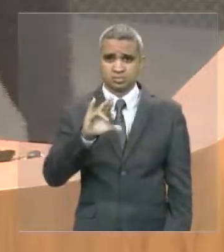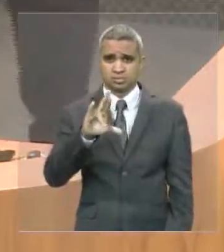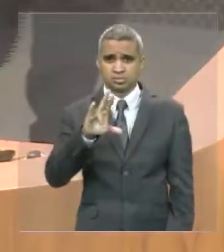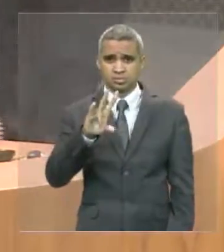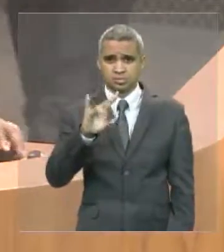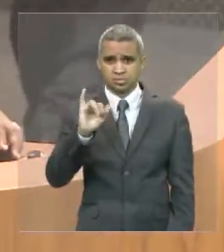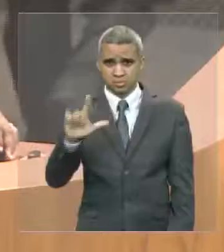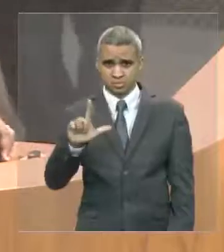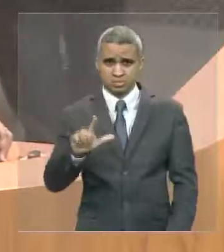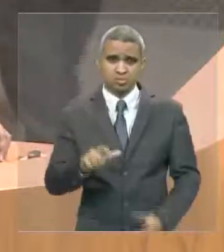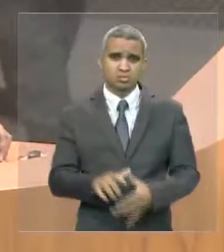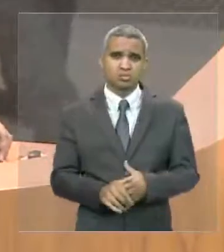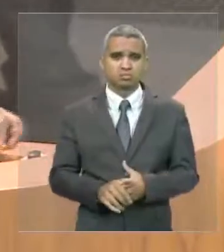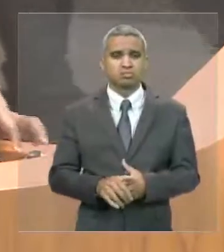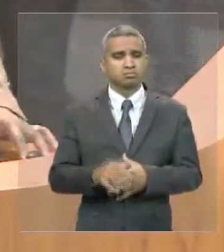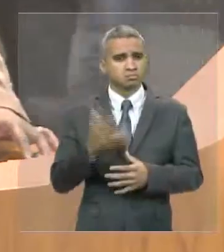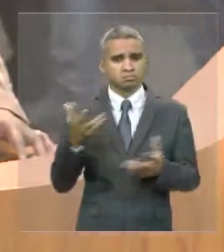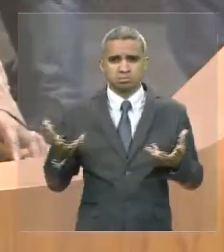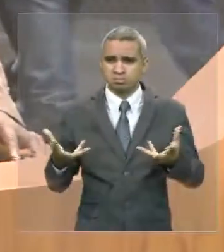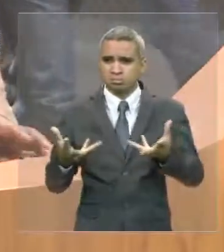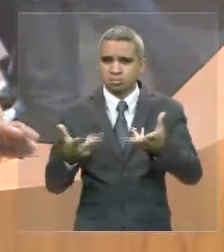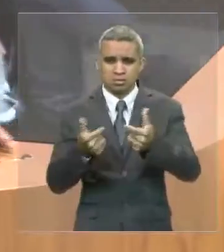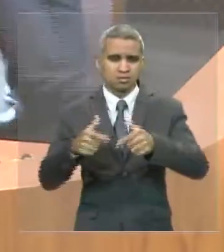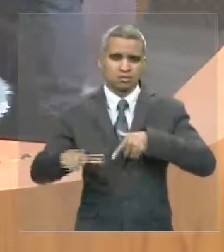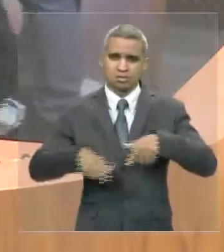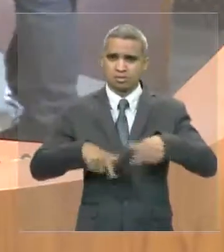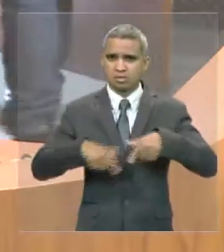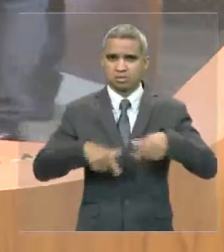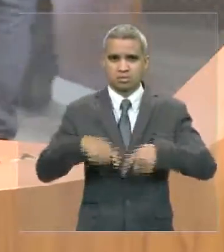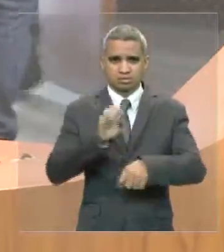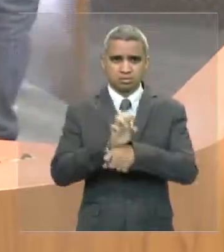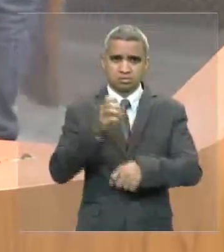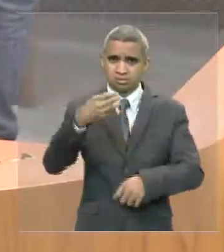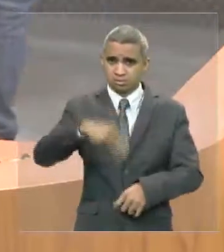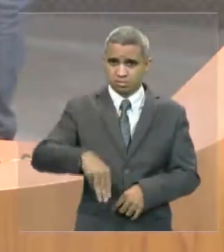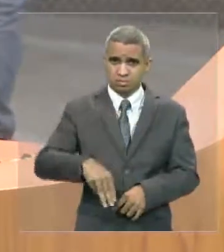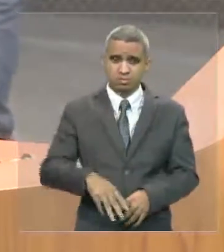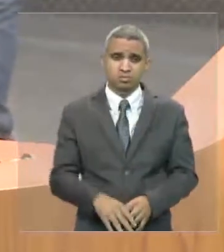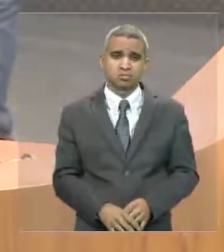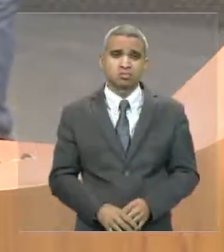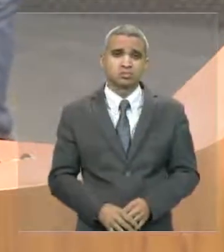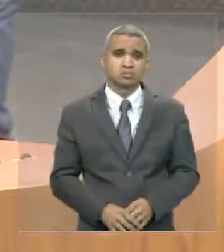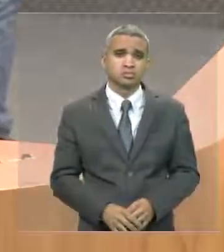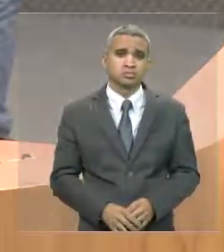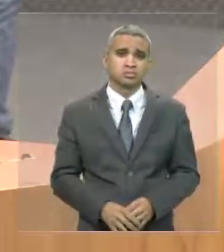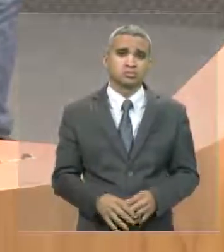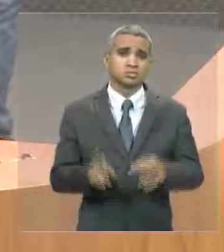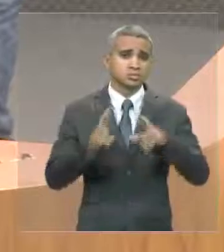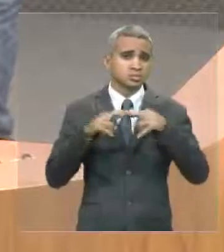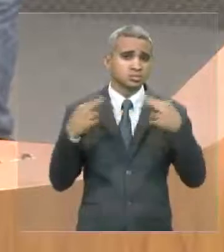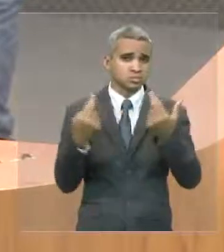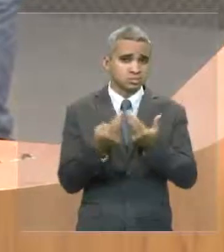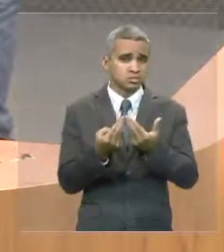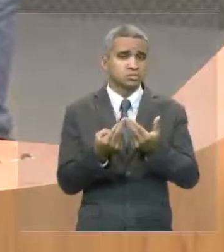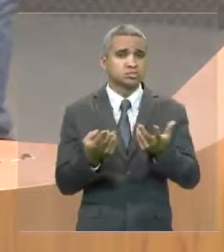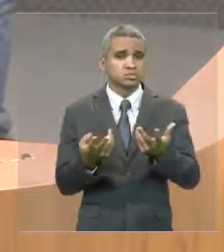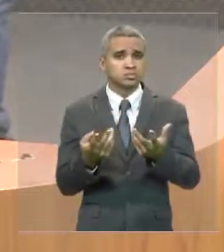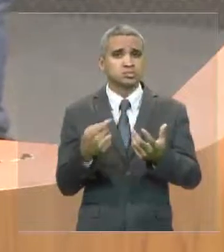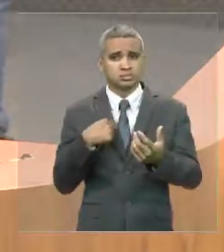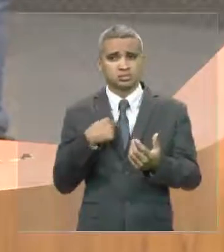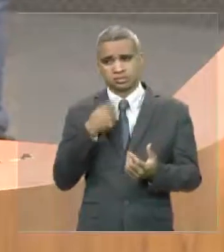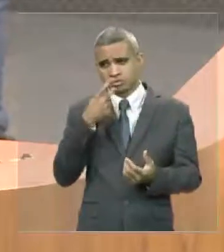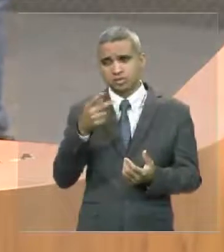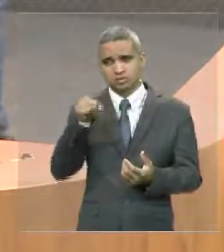tem feito um excelente trabalho no Estado do Maranhão e na reunião disse que eles podiam contar conosco,